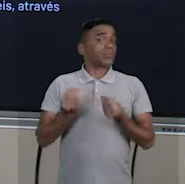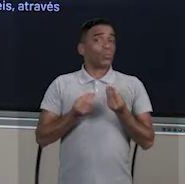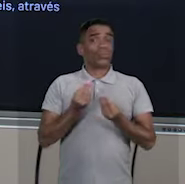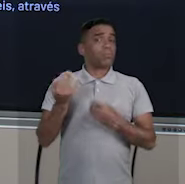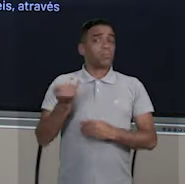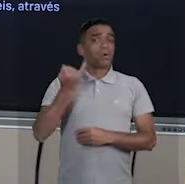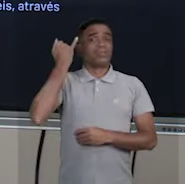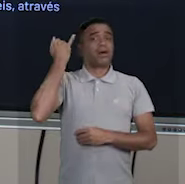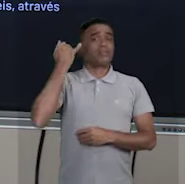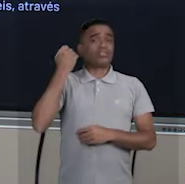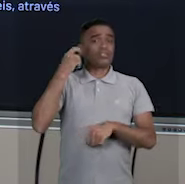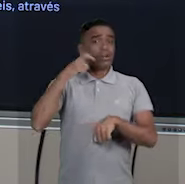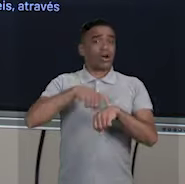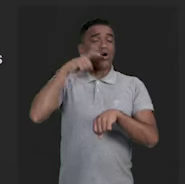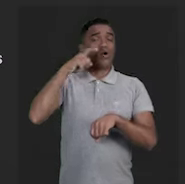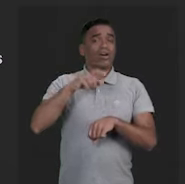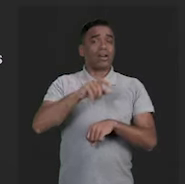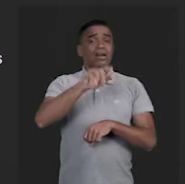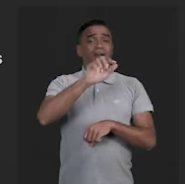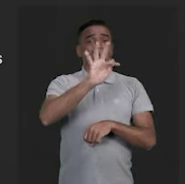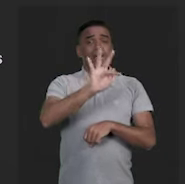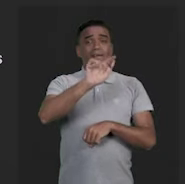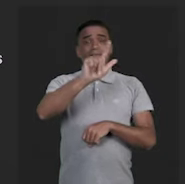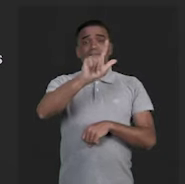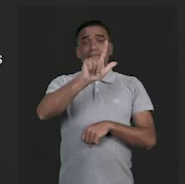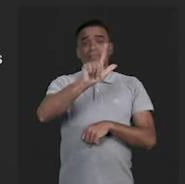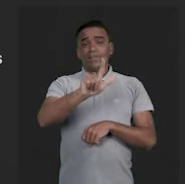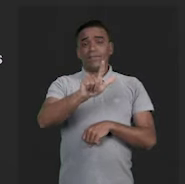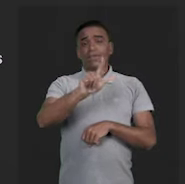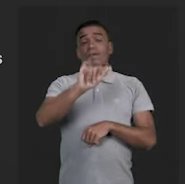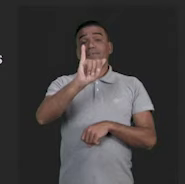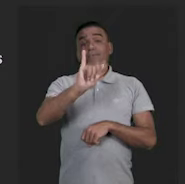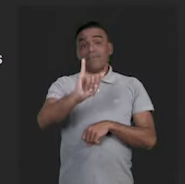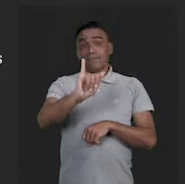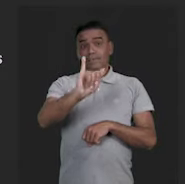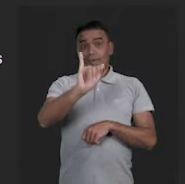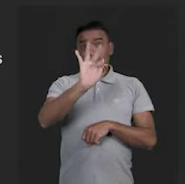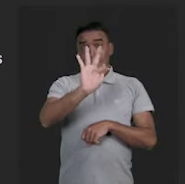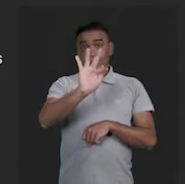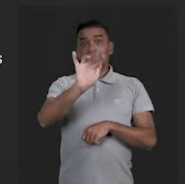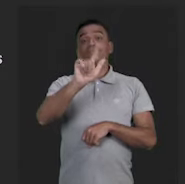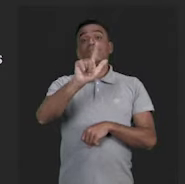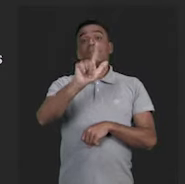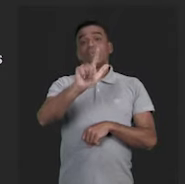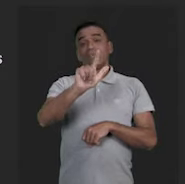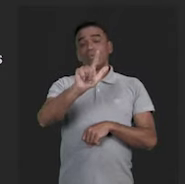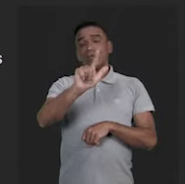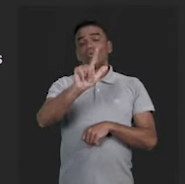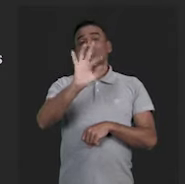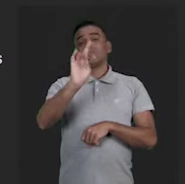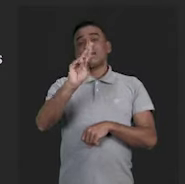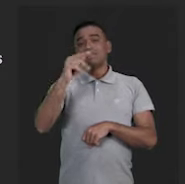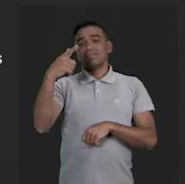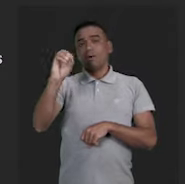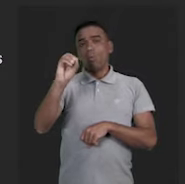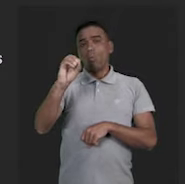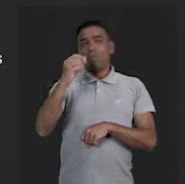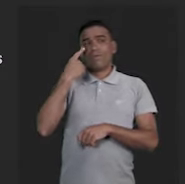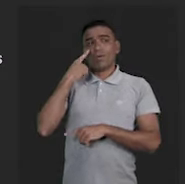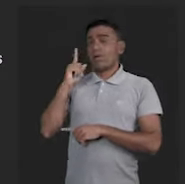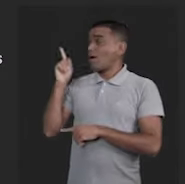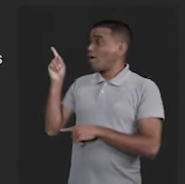de filtração? Olha só, aquela parte que eu falei para vocês do néfron, eu peguei aqui um